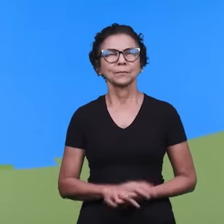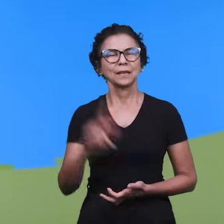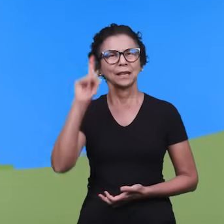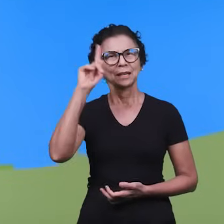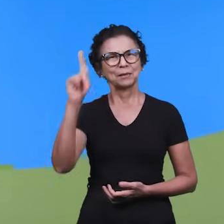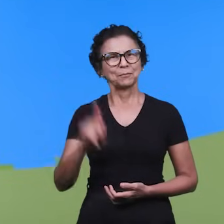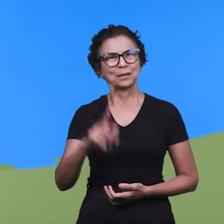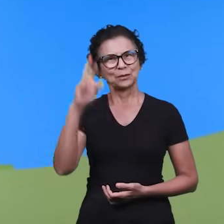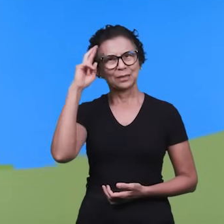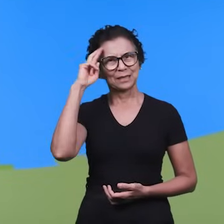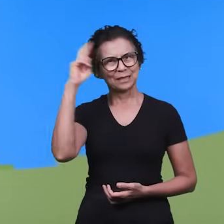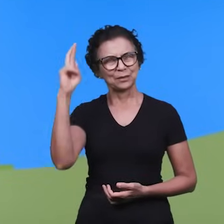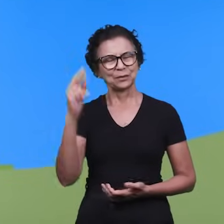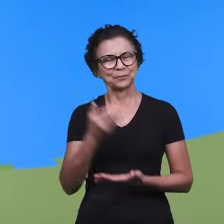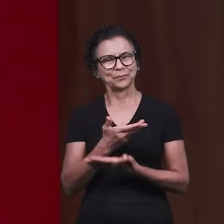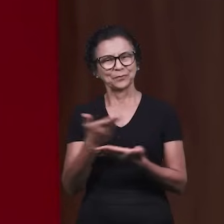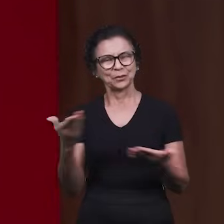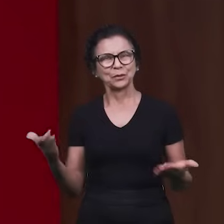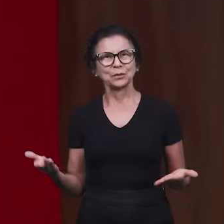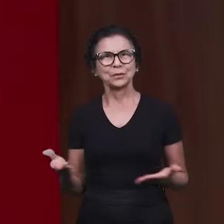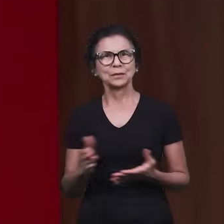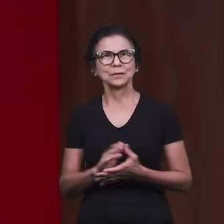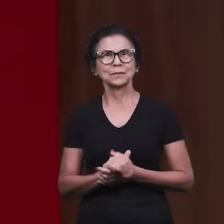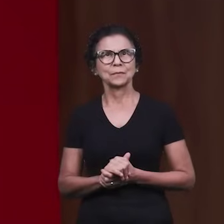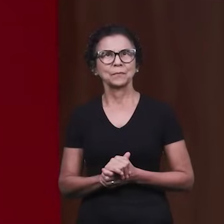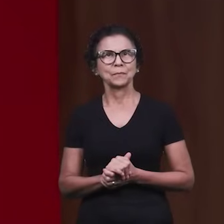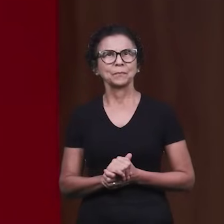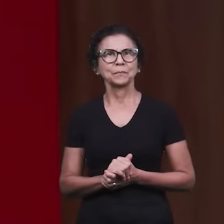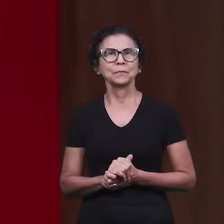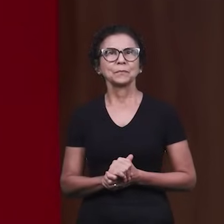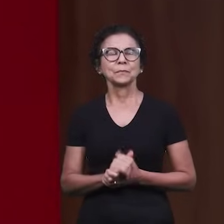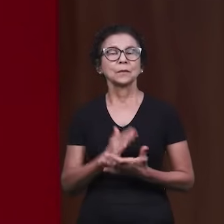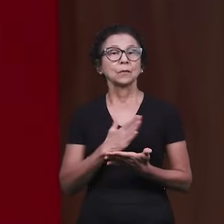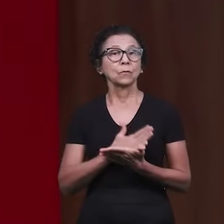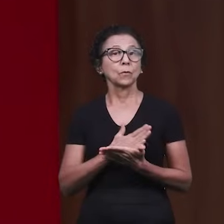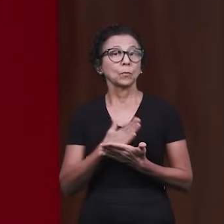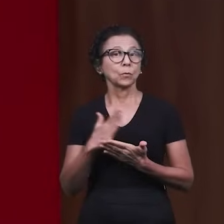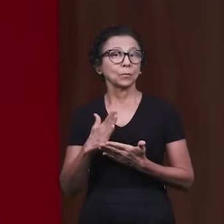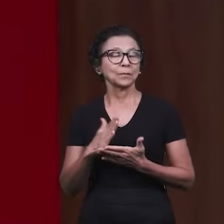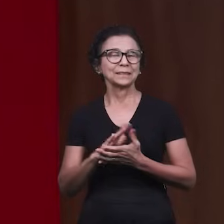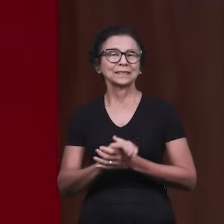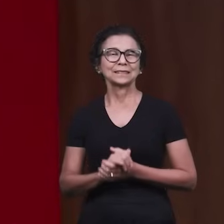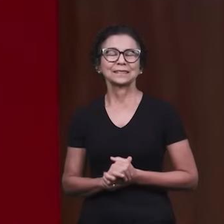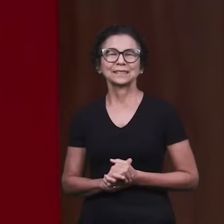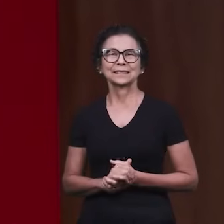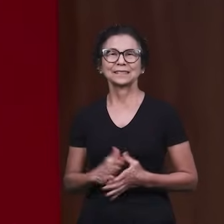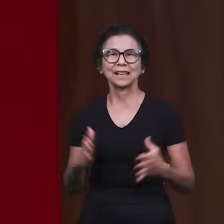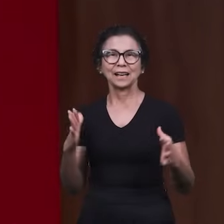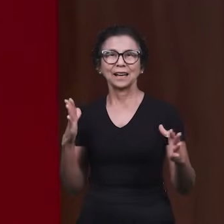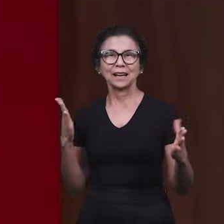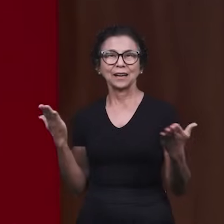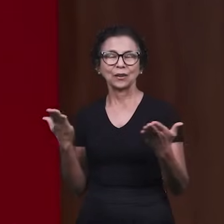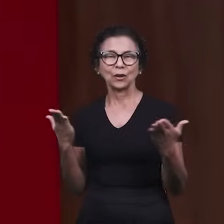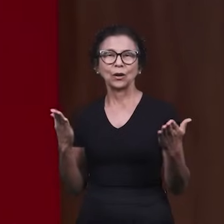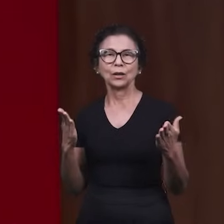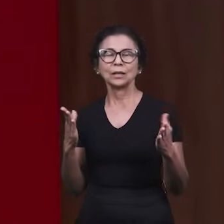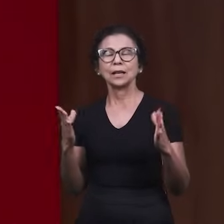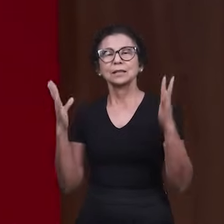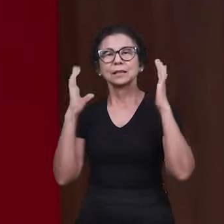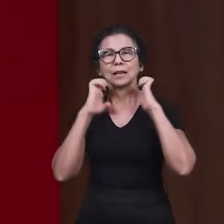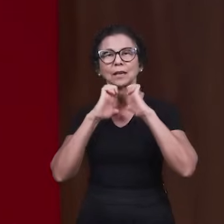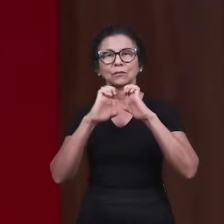Paz do Senhor a todos. Estamos dando início agora a esse encontro, a essa